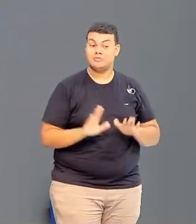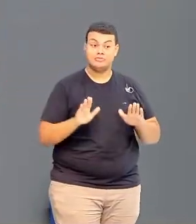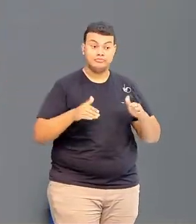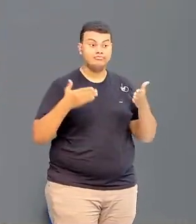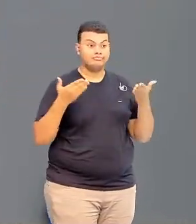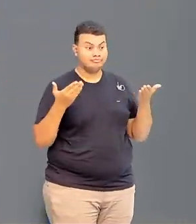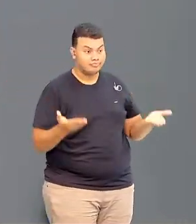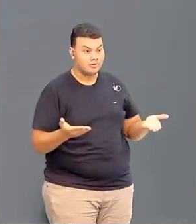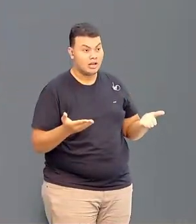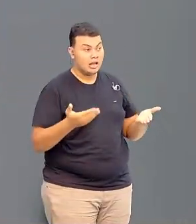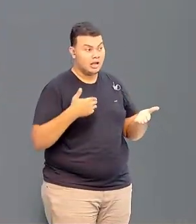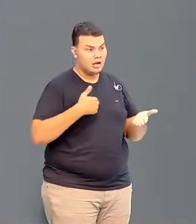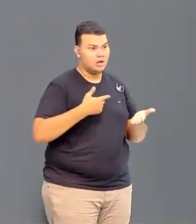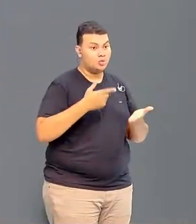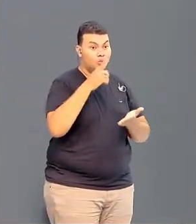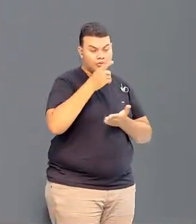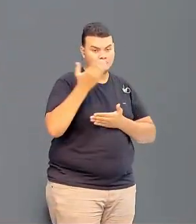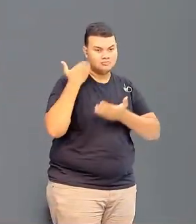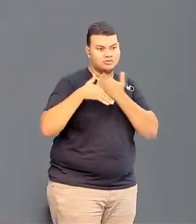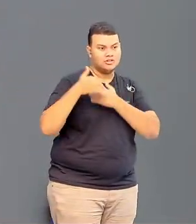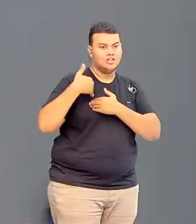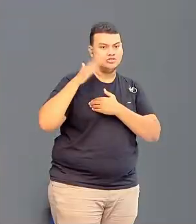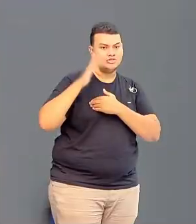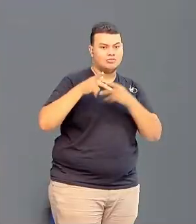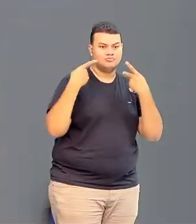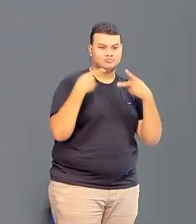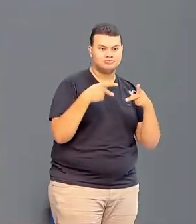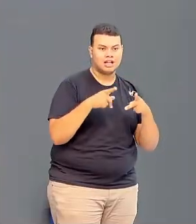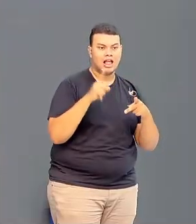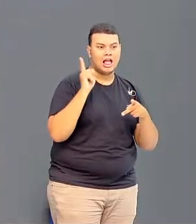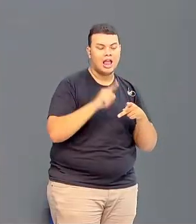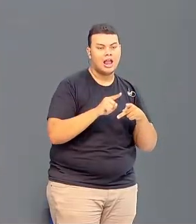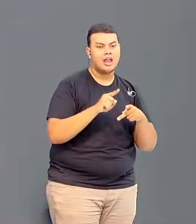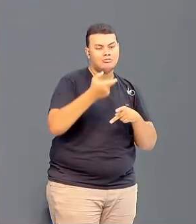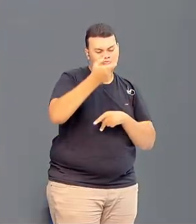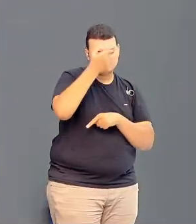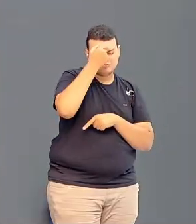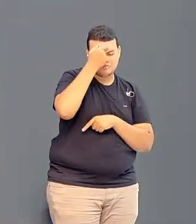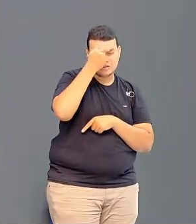Aí então, eu preguei sobre isso alguns domingos, sobre a síndrome do ser